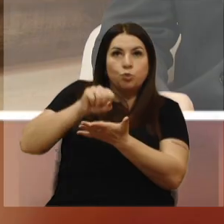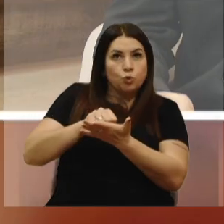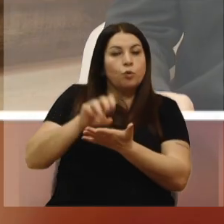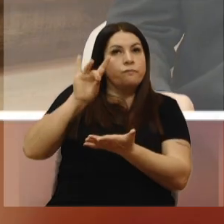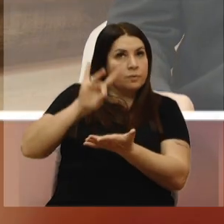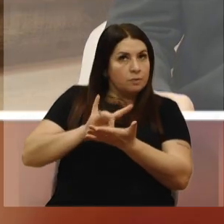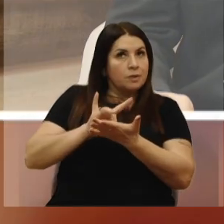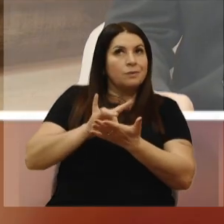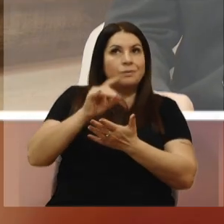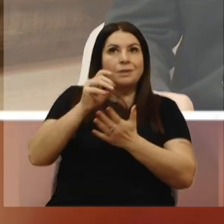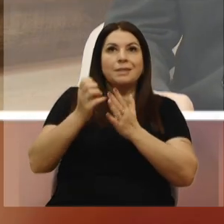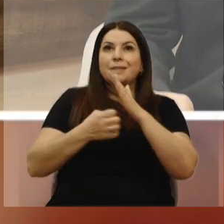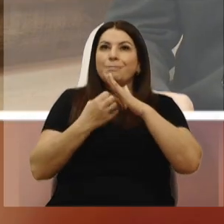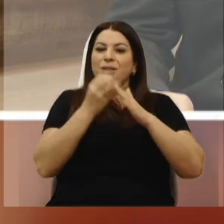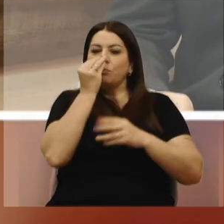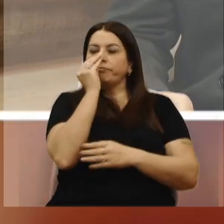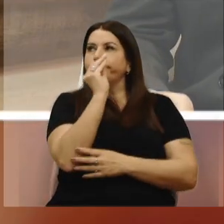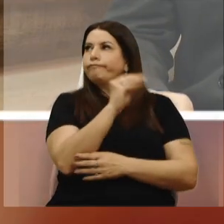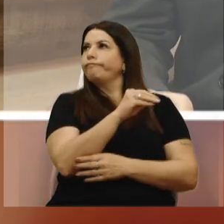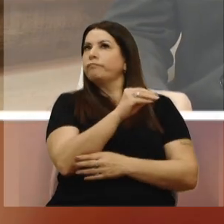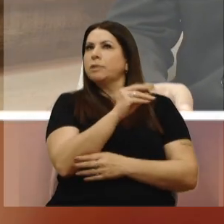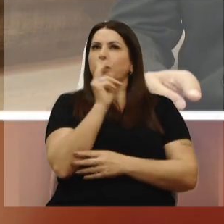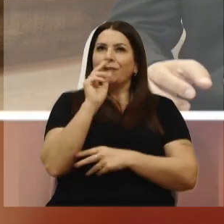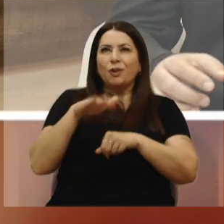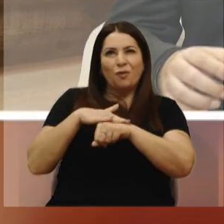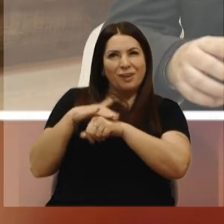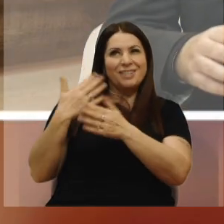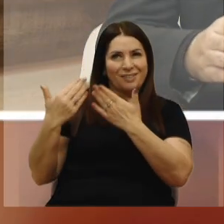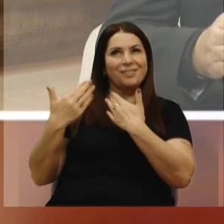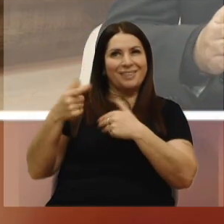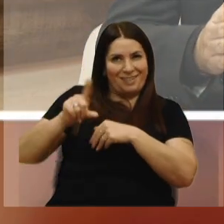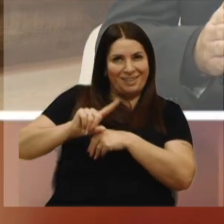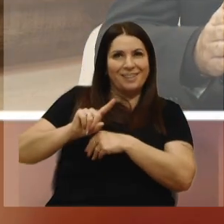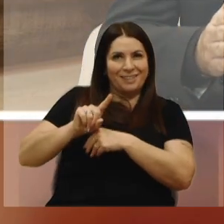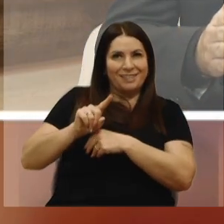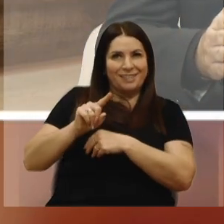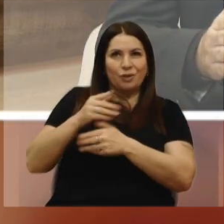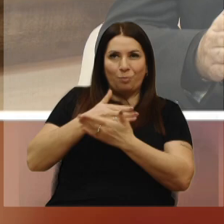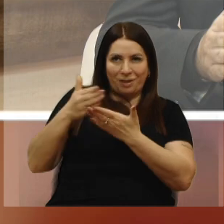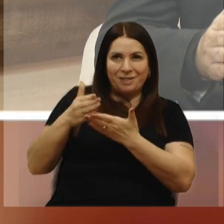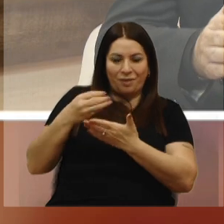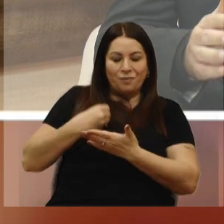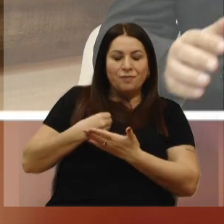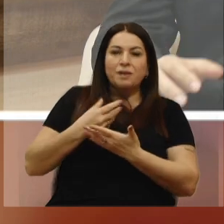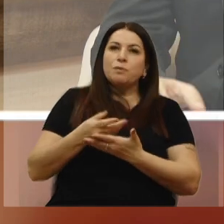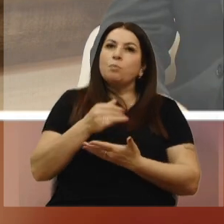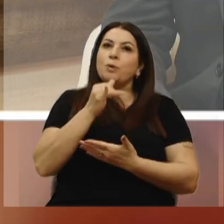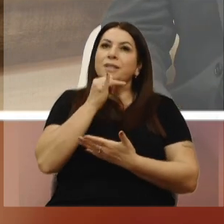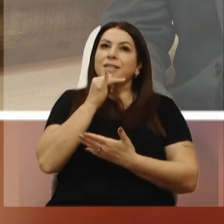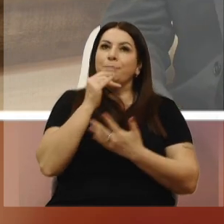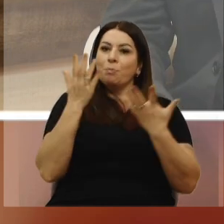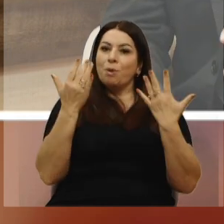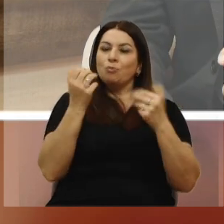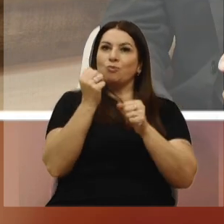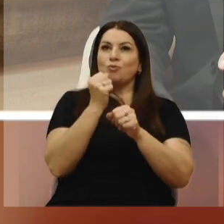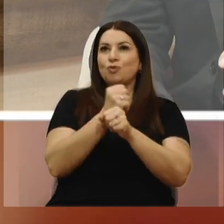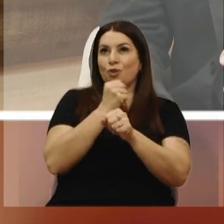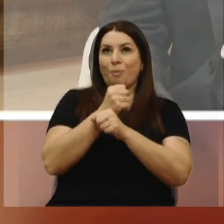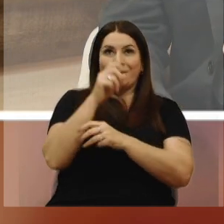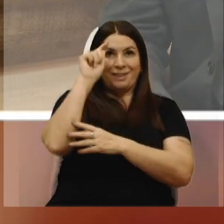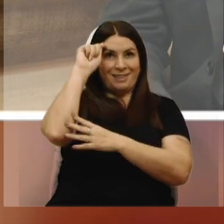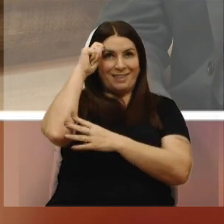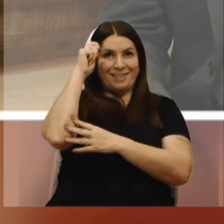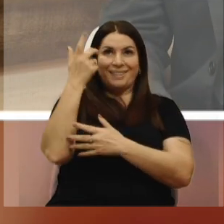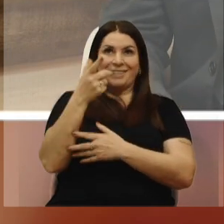próprio registro oficial das empresas ignora. Eu vinha conversando contigo aqui antes de entrarmos no ar, por exemplo, mão de obra